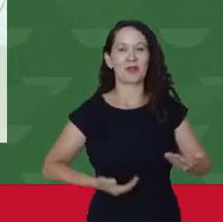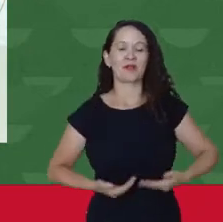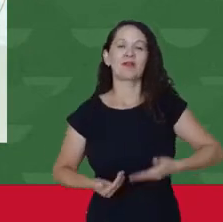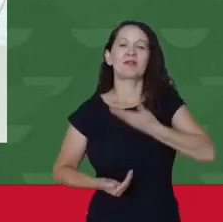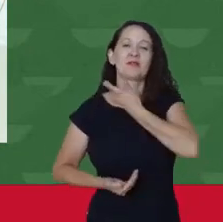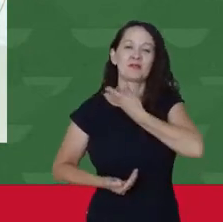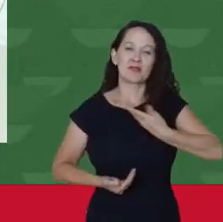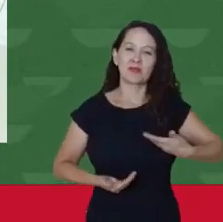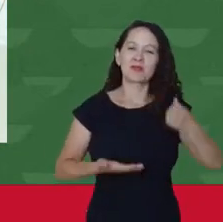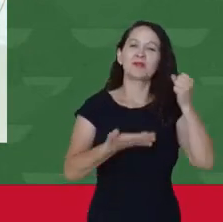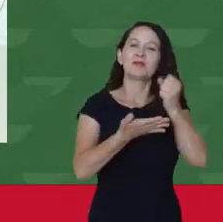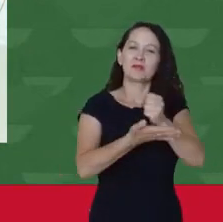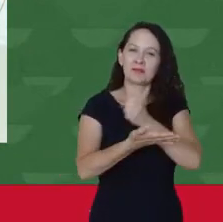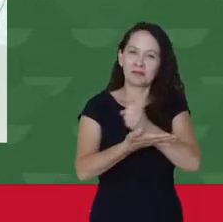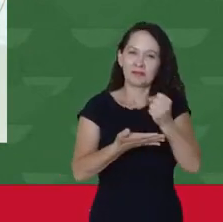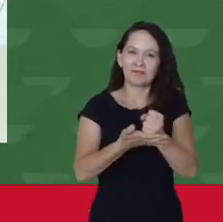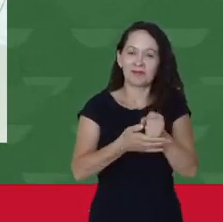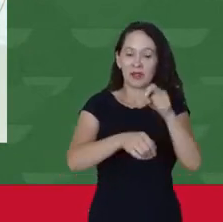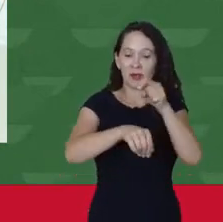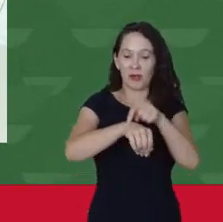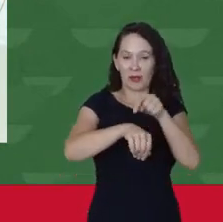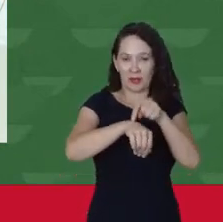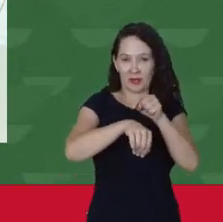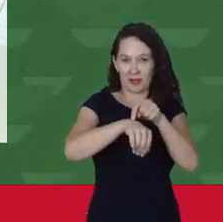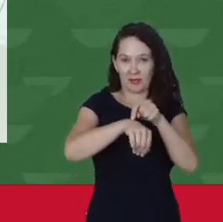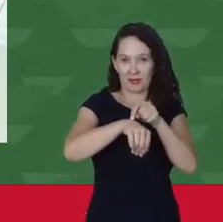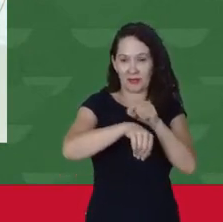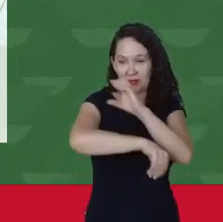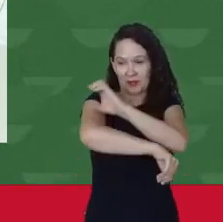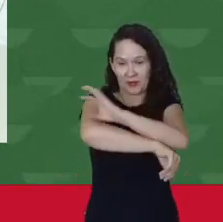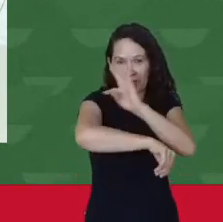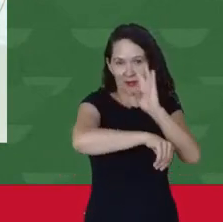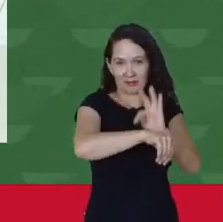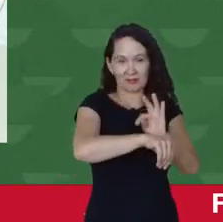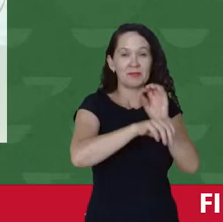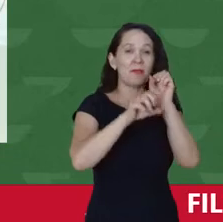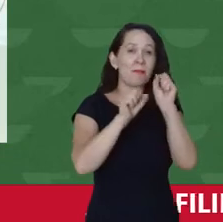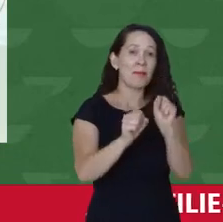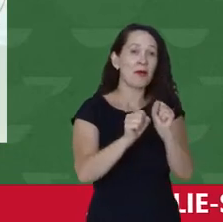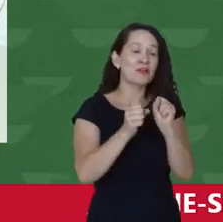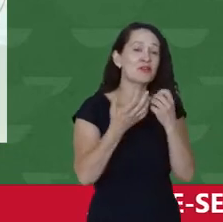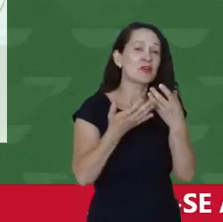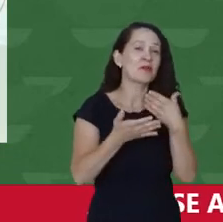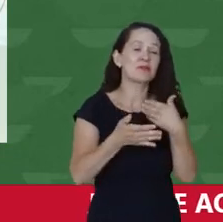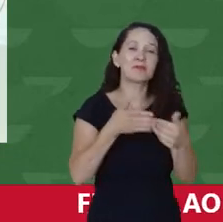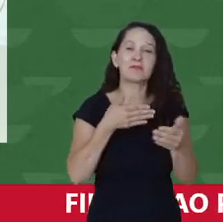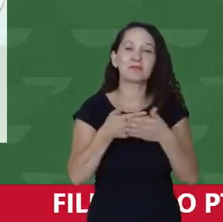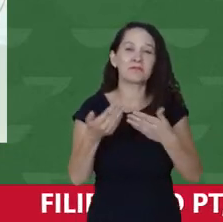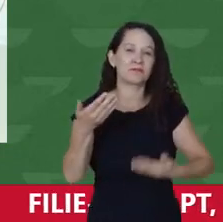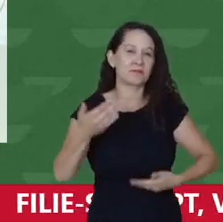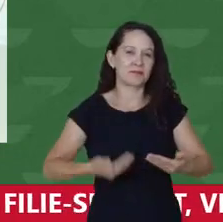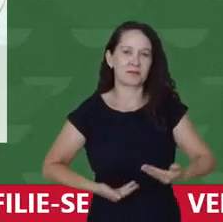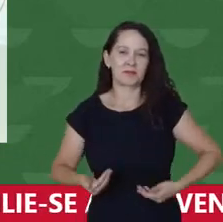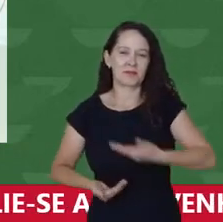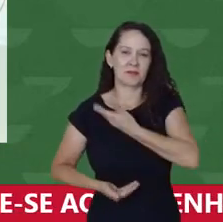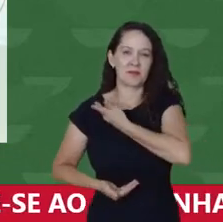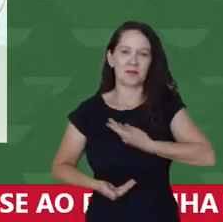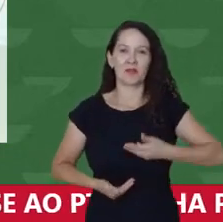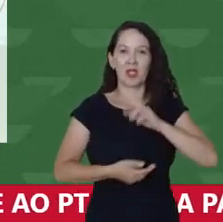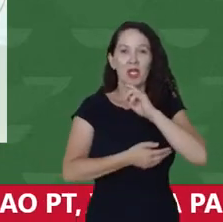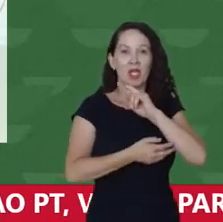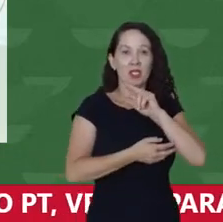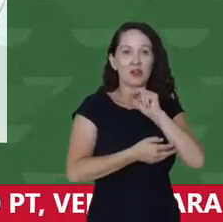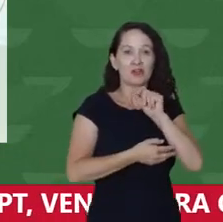será contratado provisoriamente e esse contrato temporário poderá ser para qualquer servidor público e não apenas